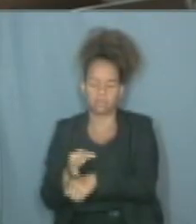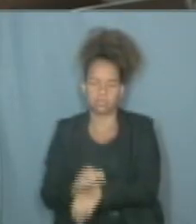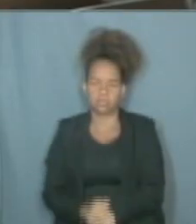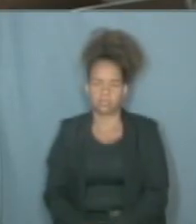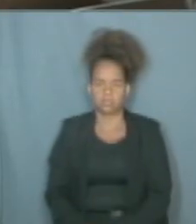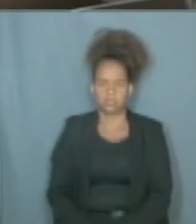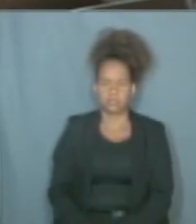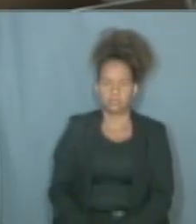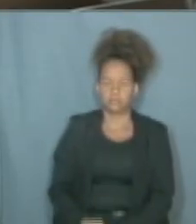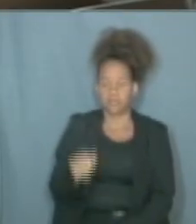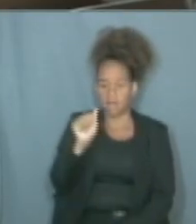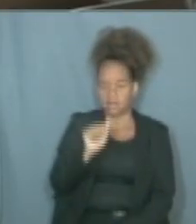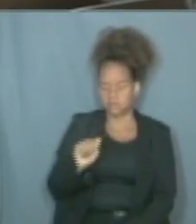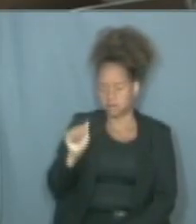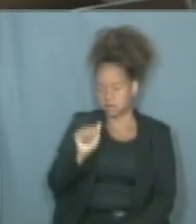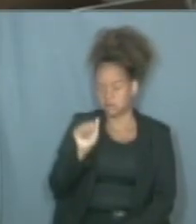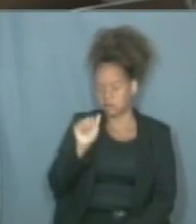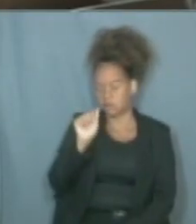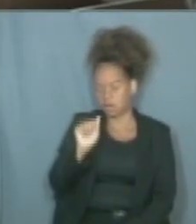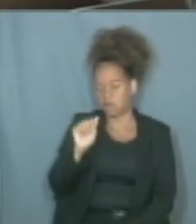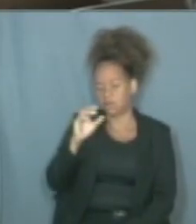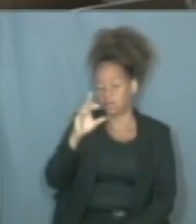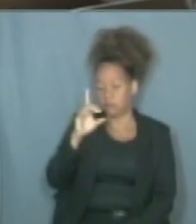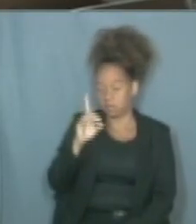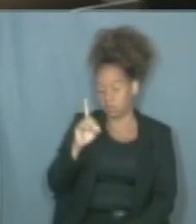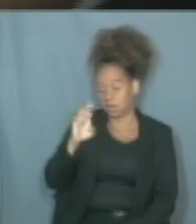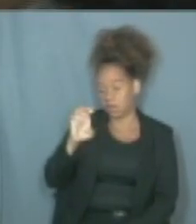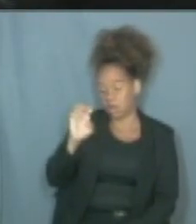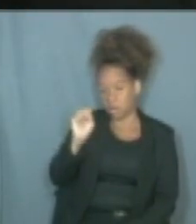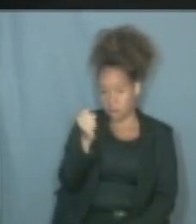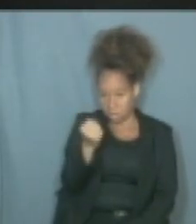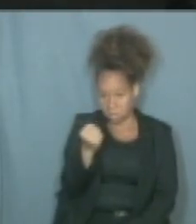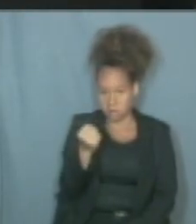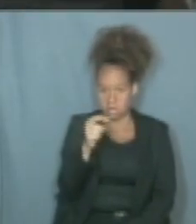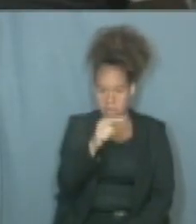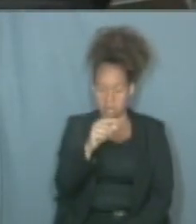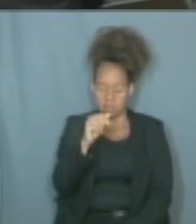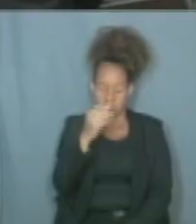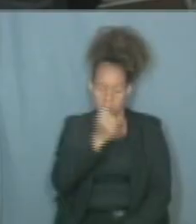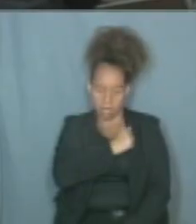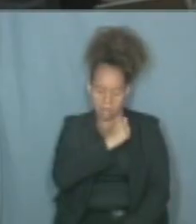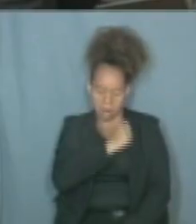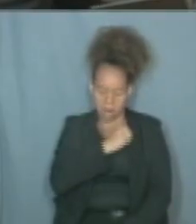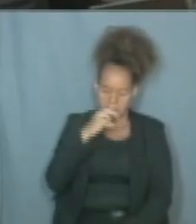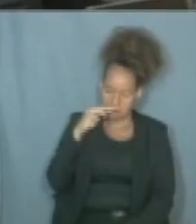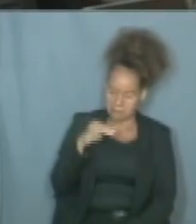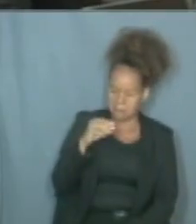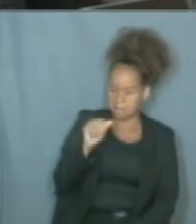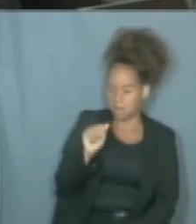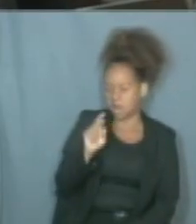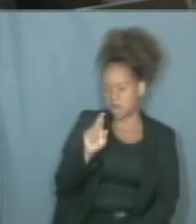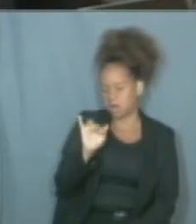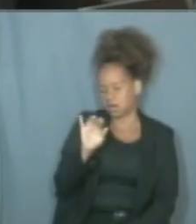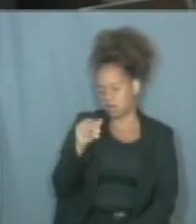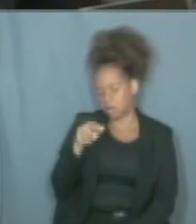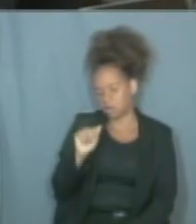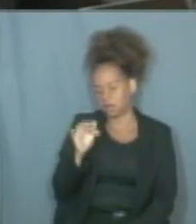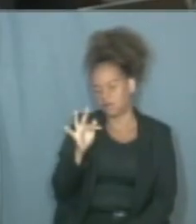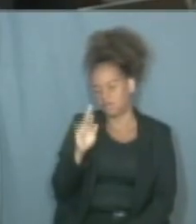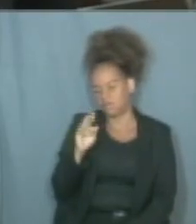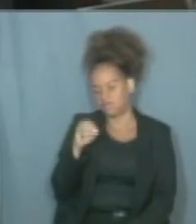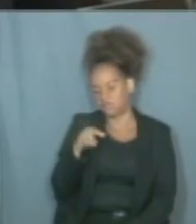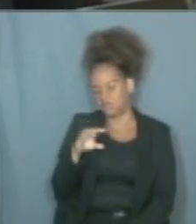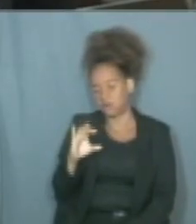associação dos ADEs, né, em nome da companheira Mariana e do companheiro Frank, né, colocou aqui,